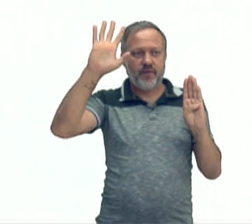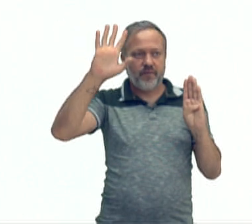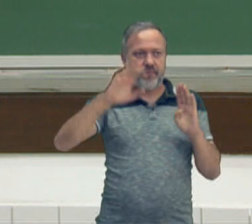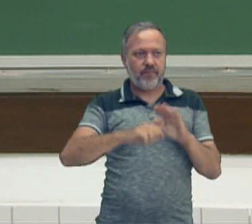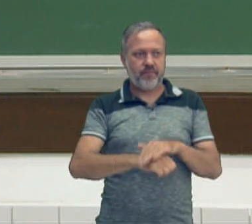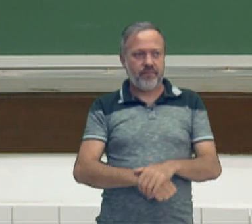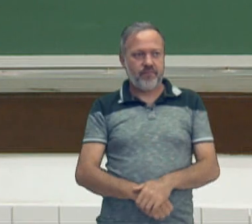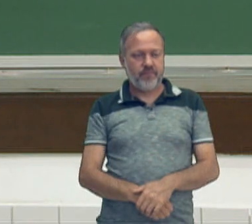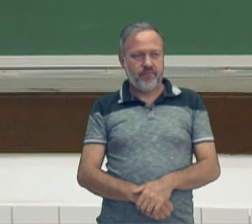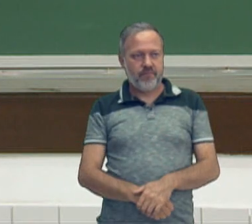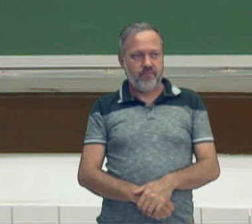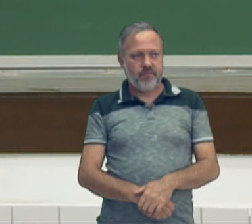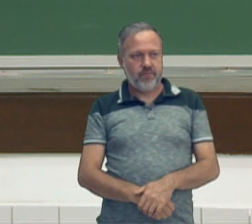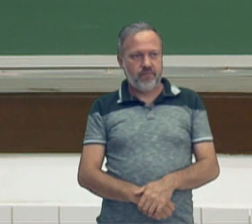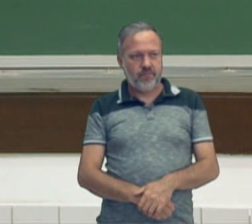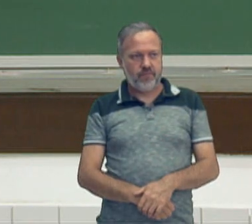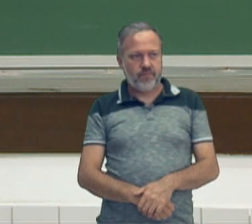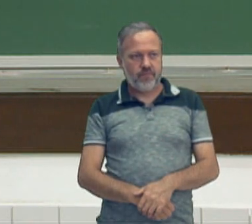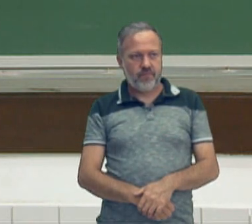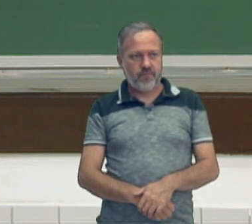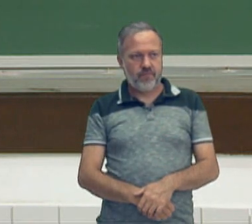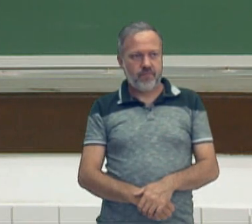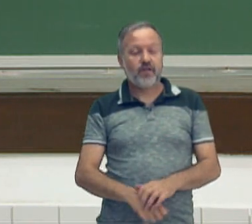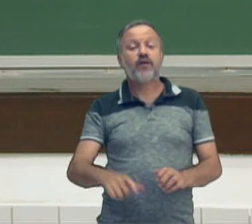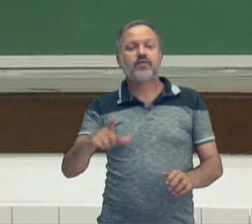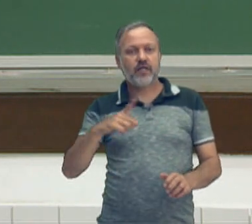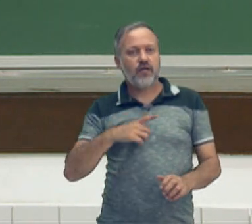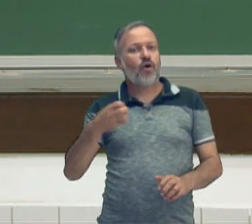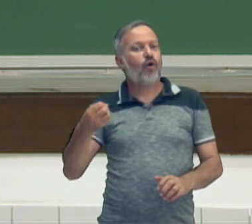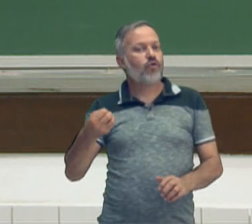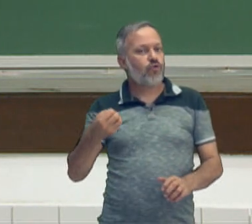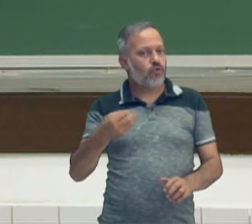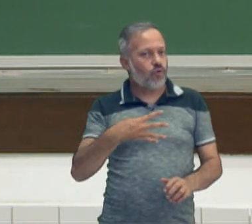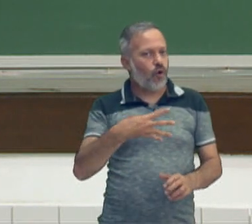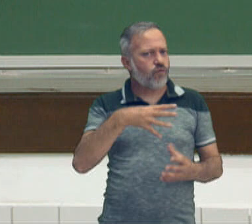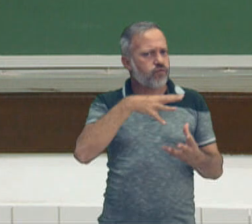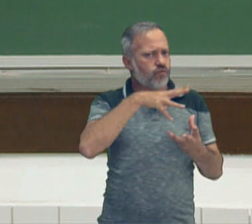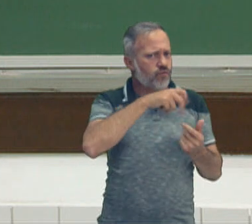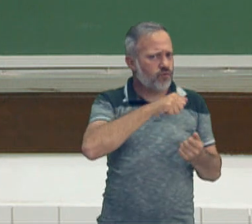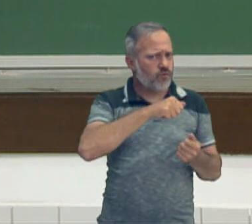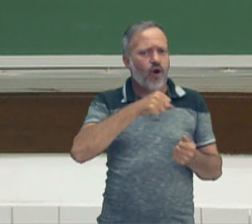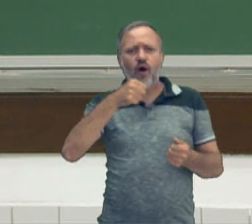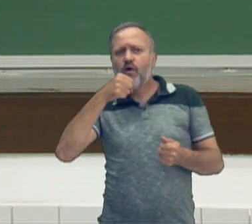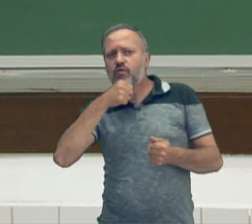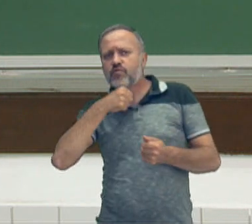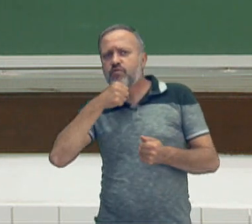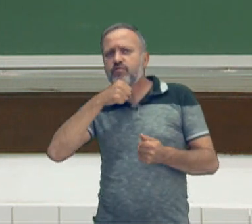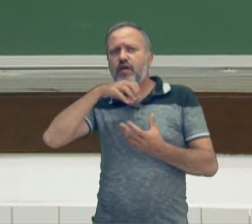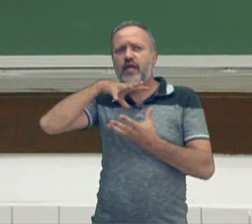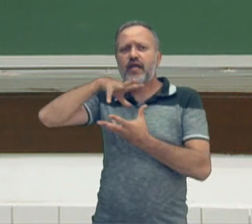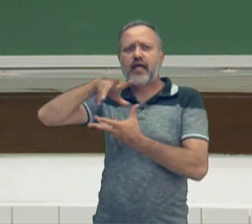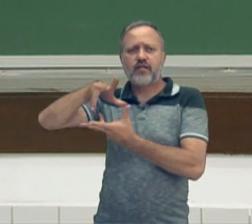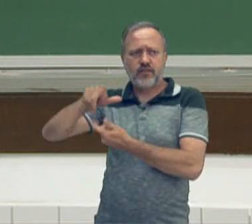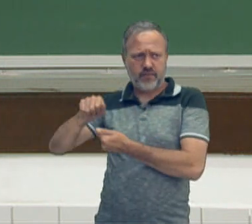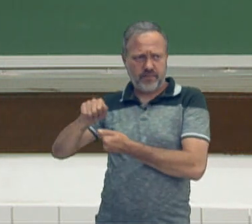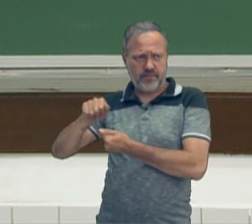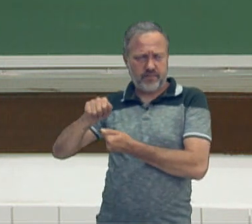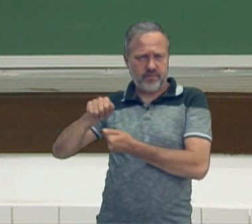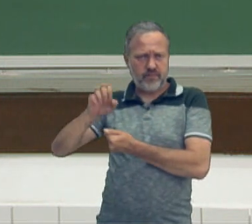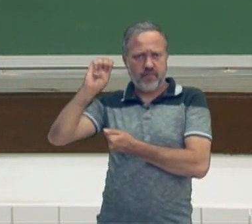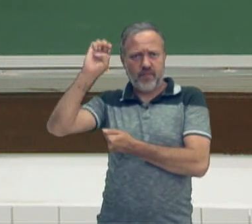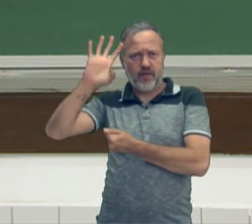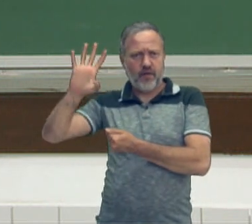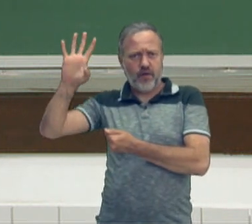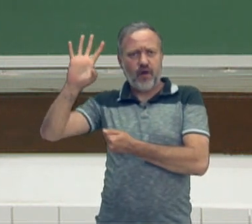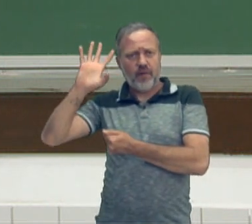Existe o Novo Mundo, o Velho Mundo, vamos partir da Europa. Não é só Europa e